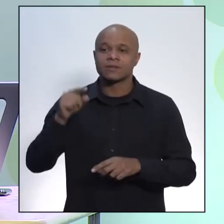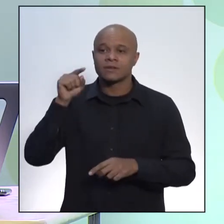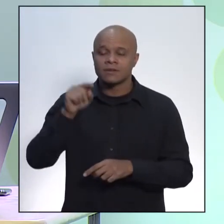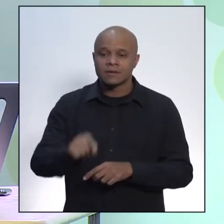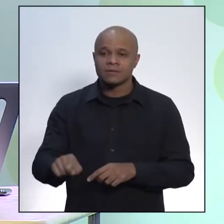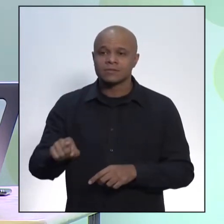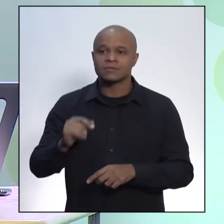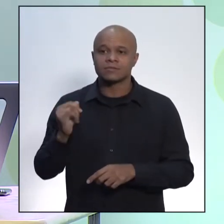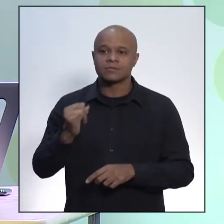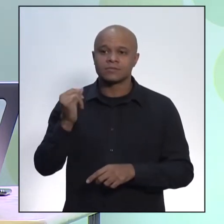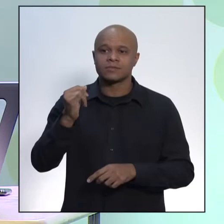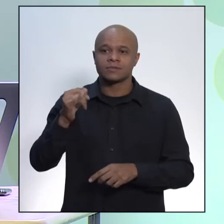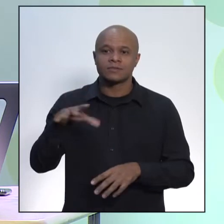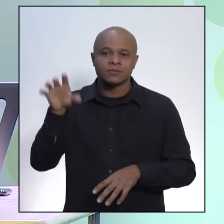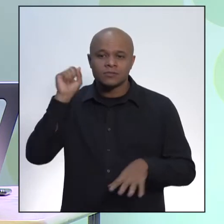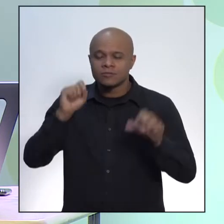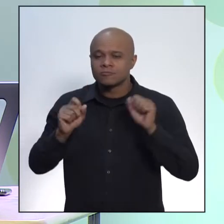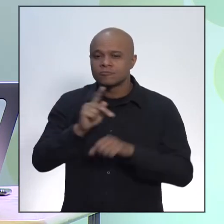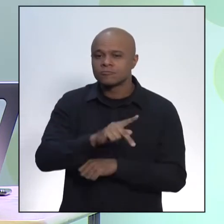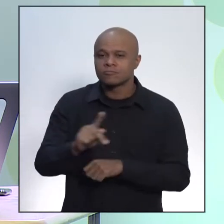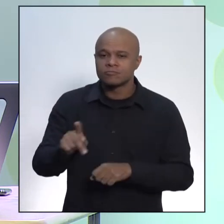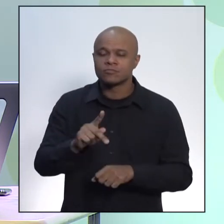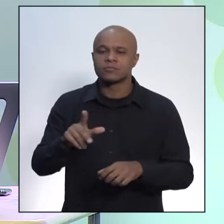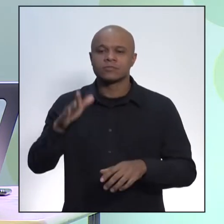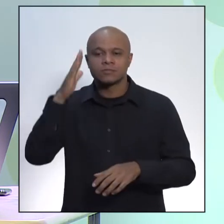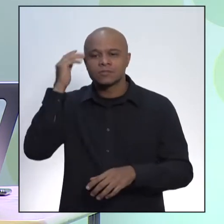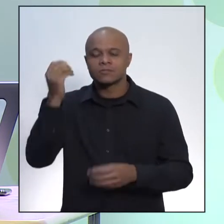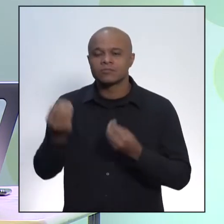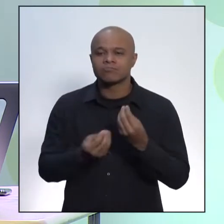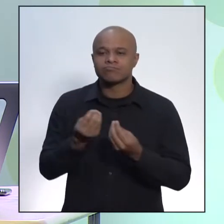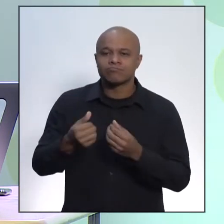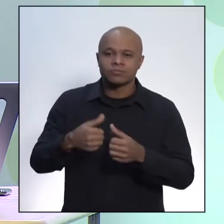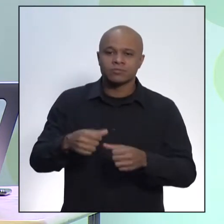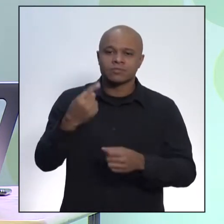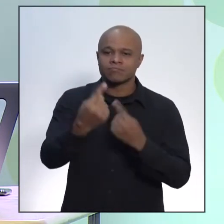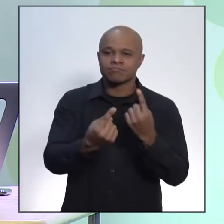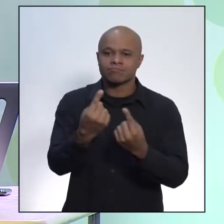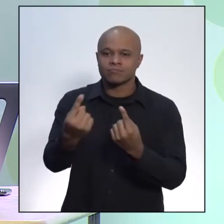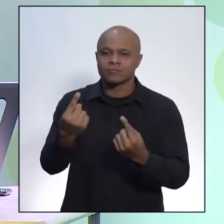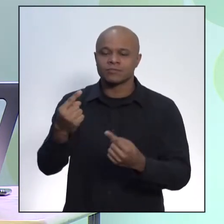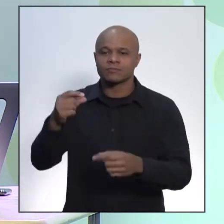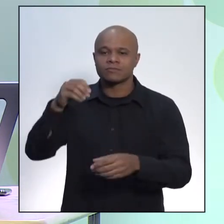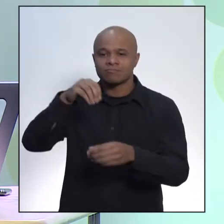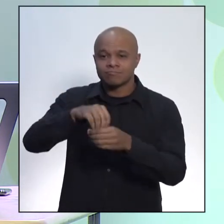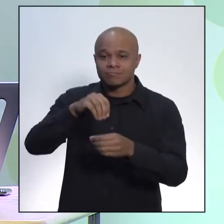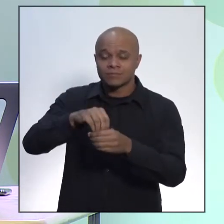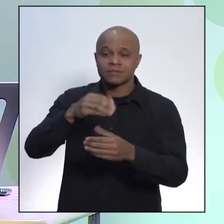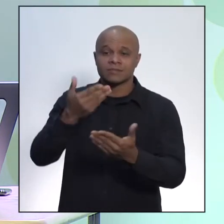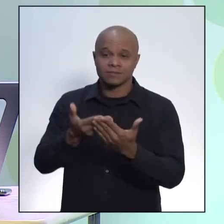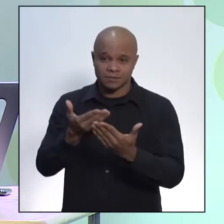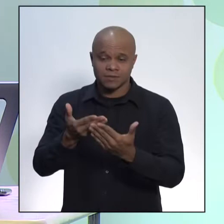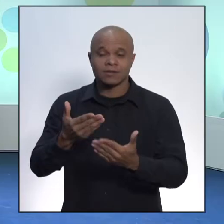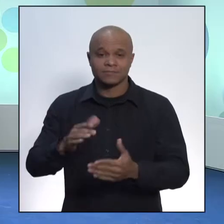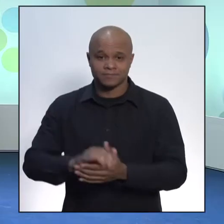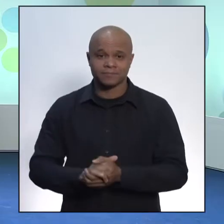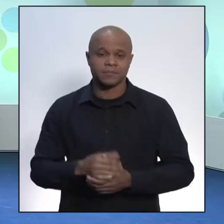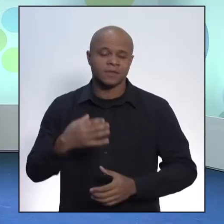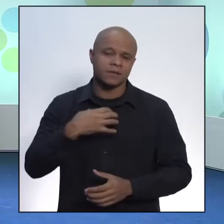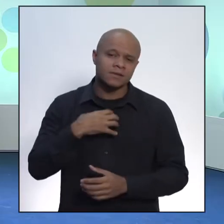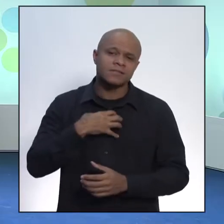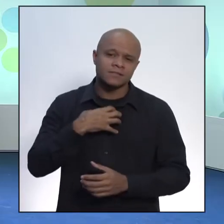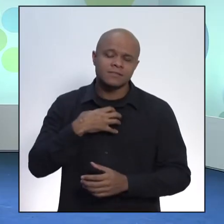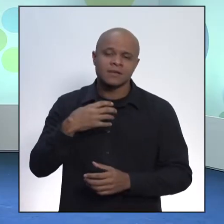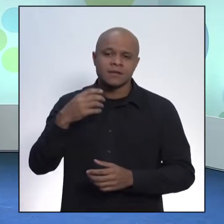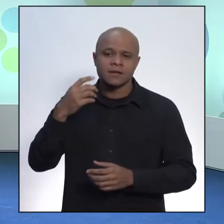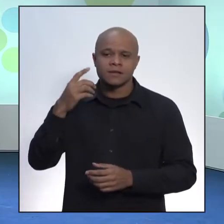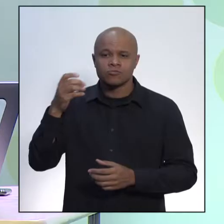de acolhimento e de ouvir os professores sobre como que está essa adequação nesse novo formato de aulas. A gente sabe que é difícil para todo